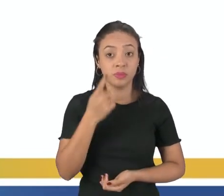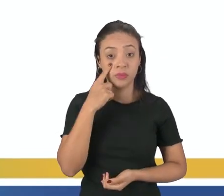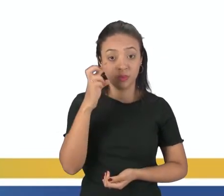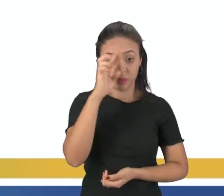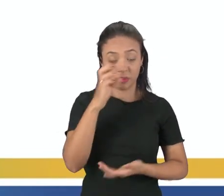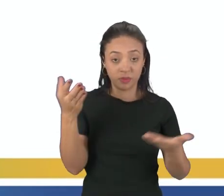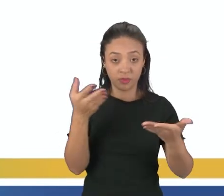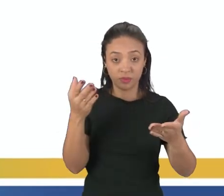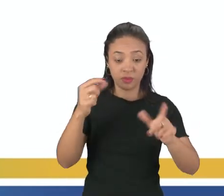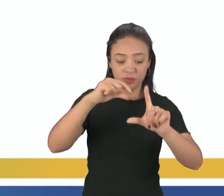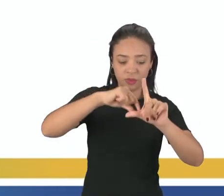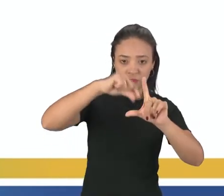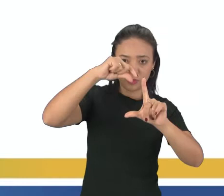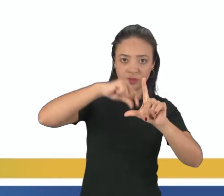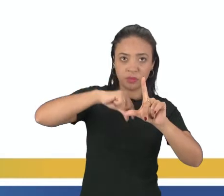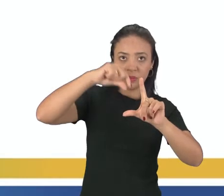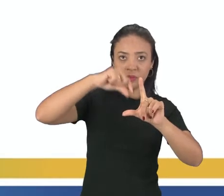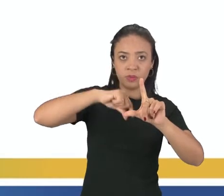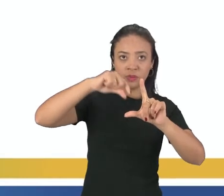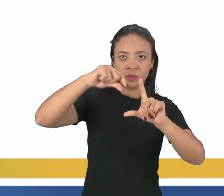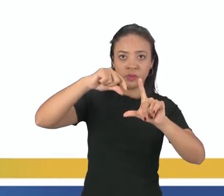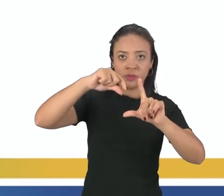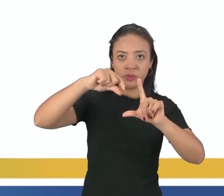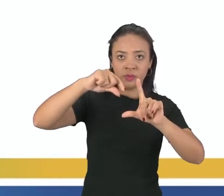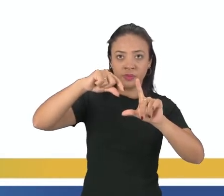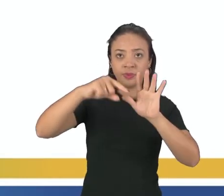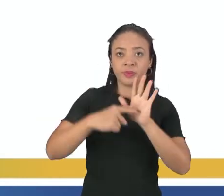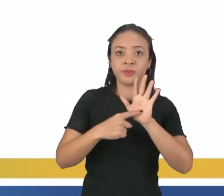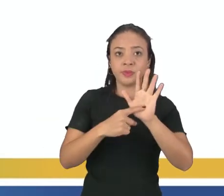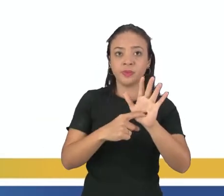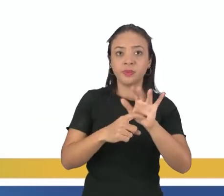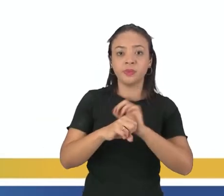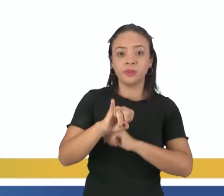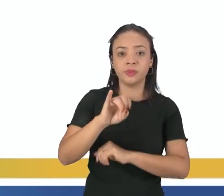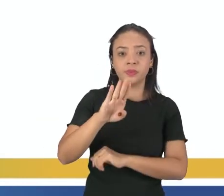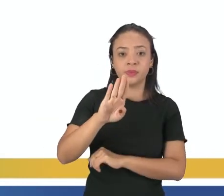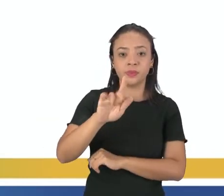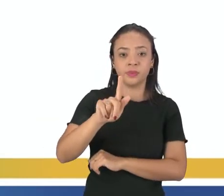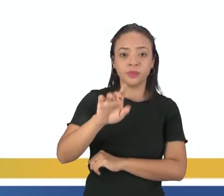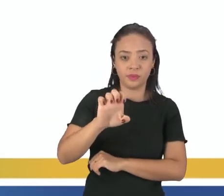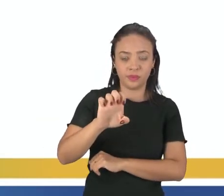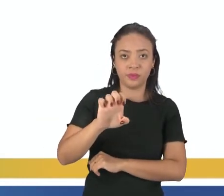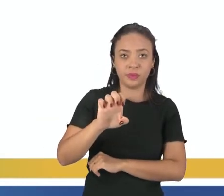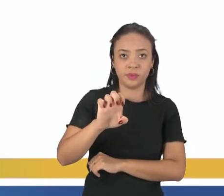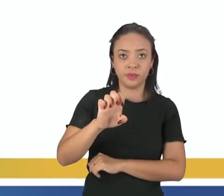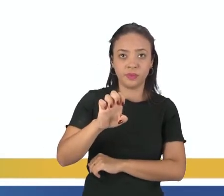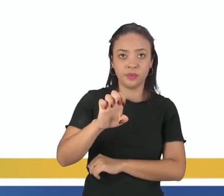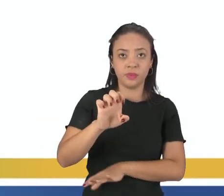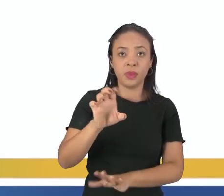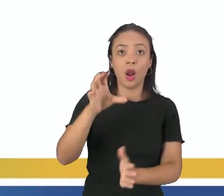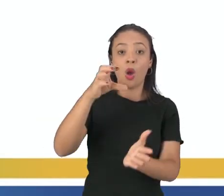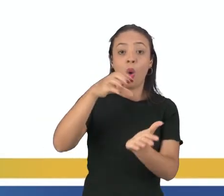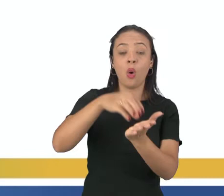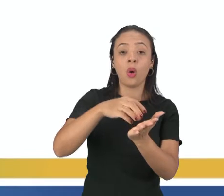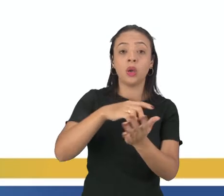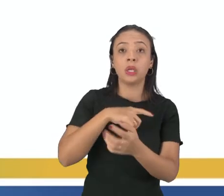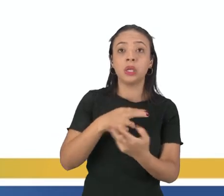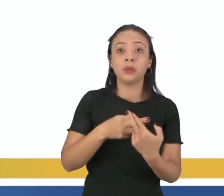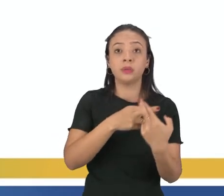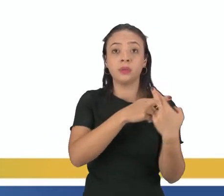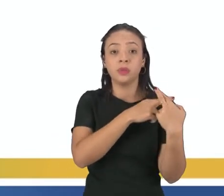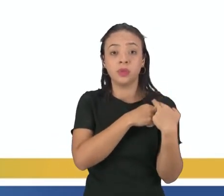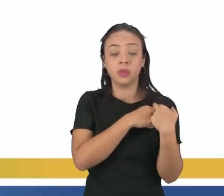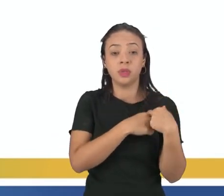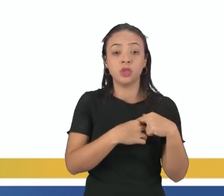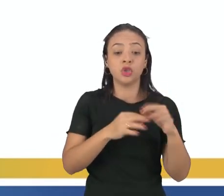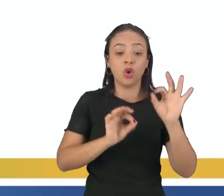Observe agora um gráfico de barras publicado pelo Instituto Brasileiro de Geografia e Estatística, IBGE, órgão responsável pelo levantamento